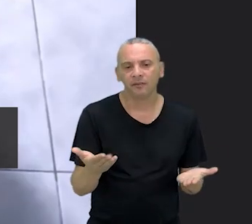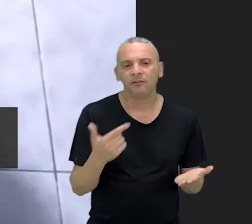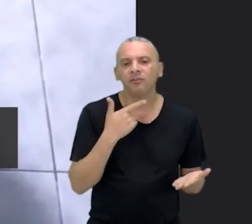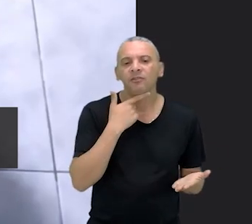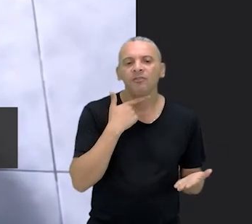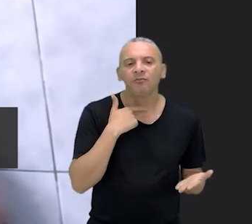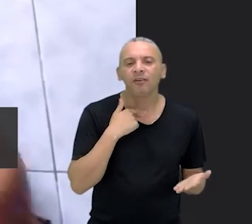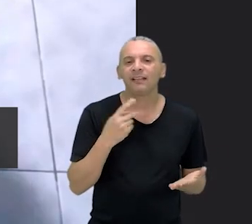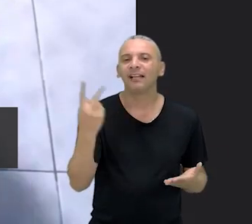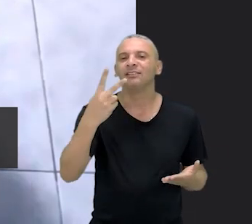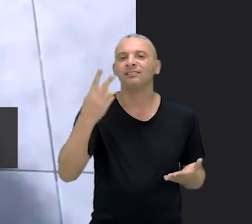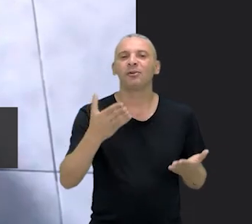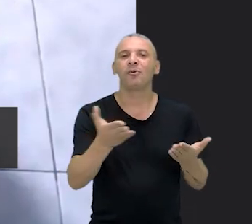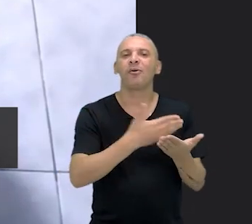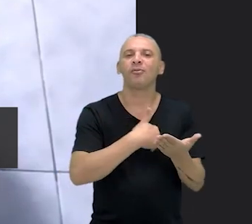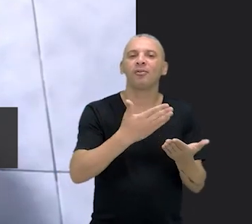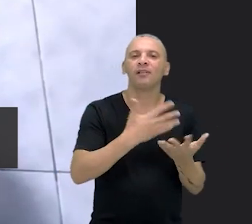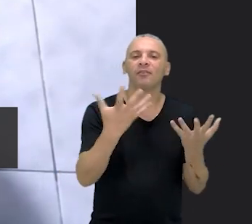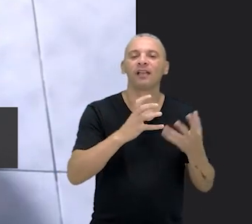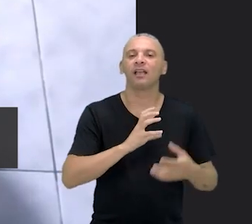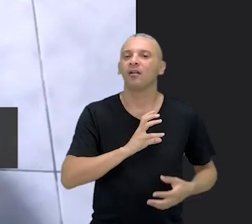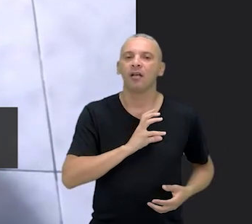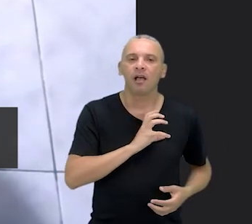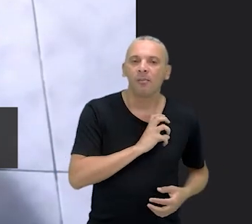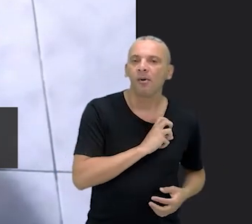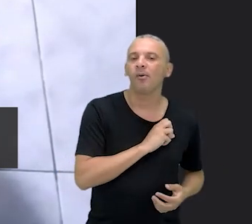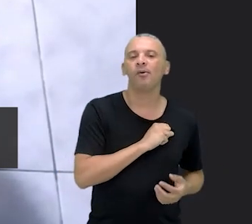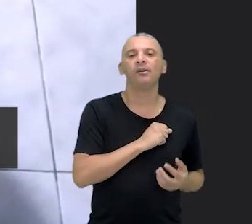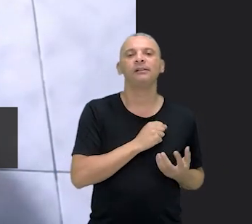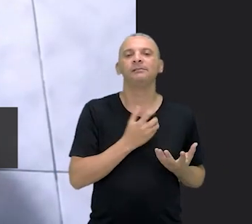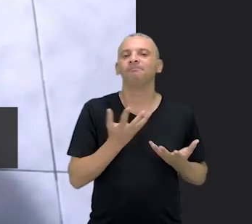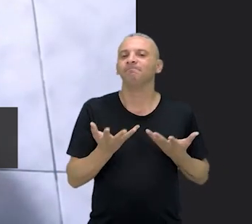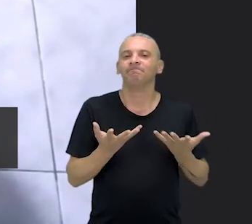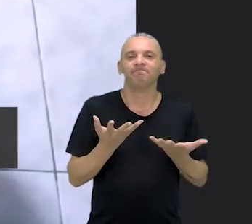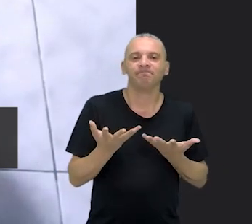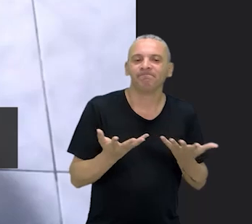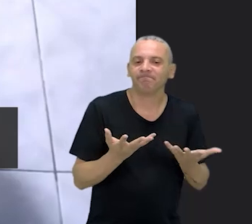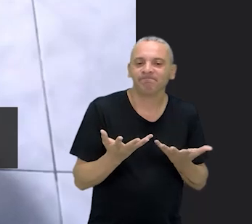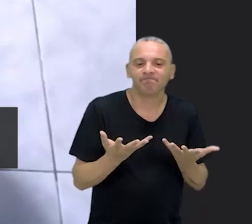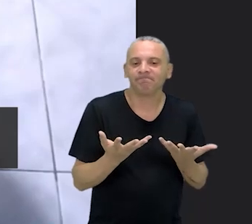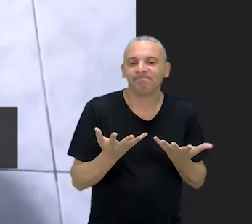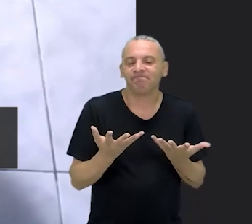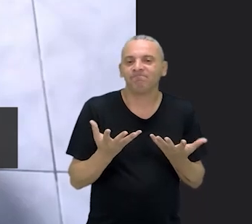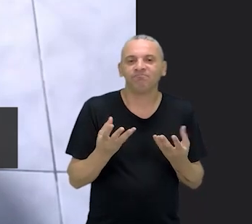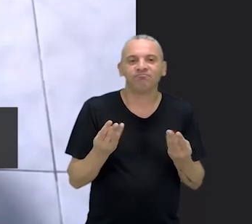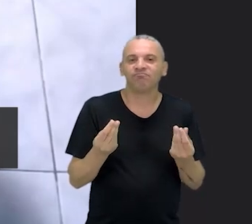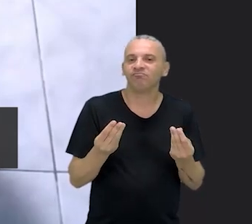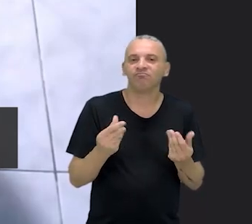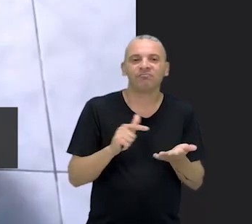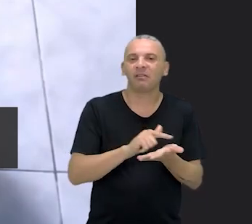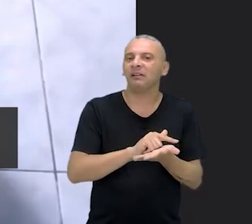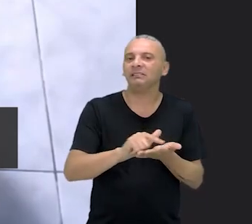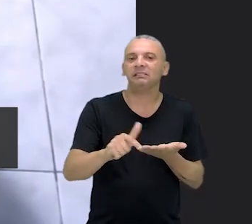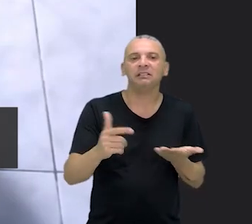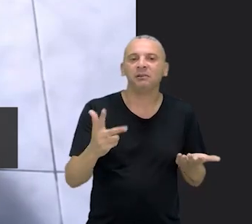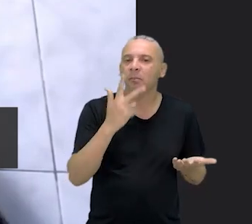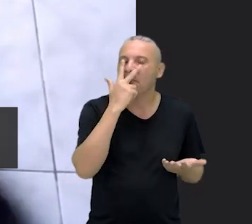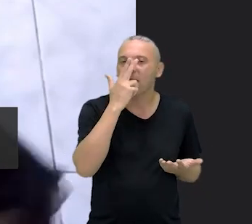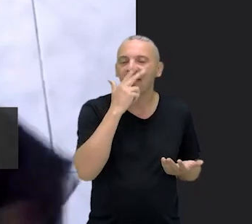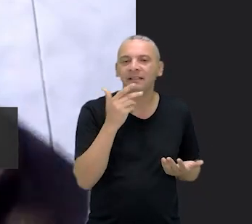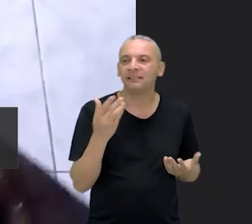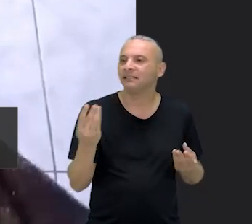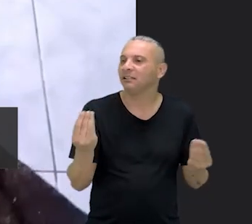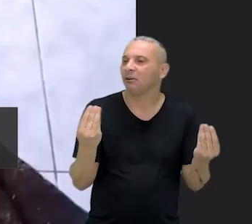segunda parte, eu quero a parte do amor, eu quero, sabe? Que ficou assim. E eu fiquei, nossa, como